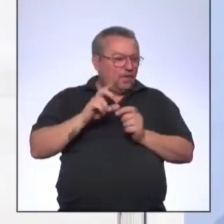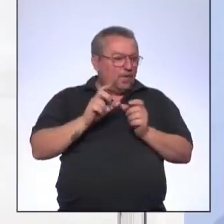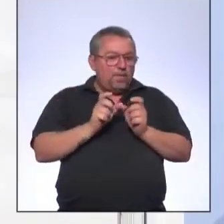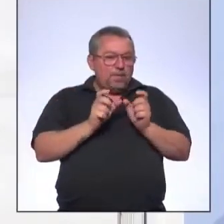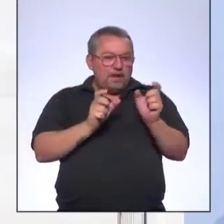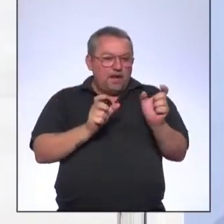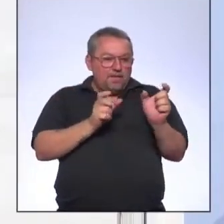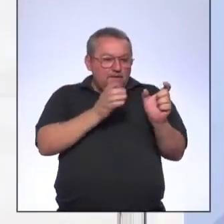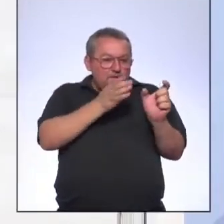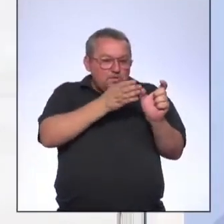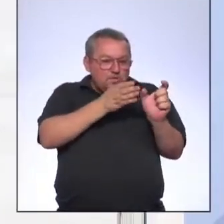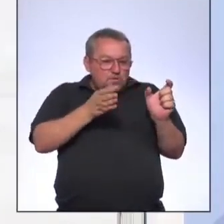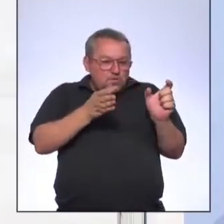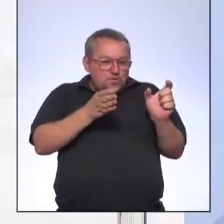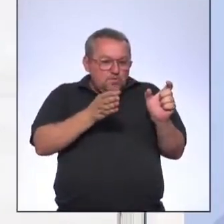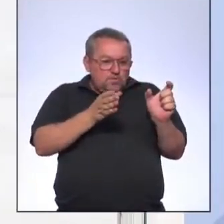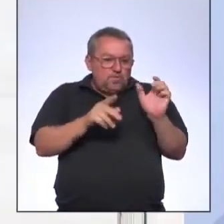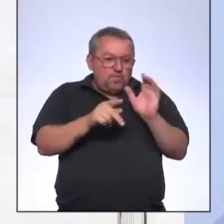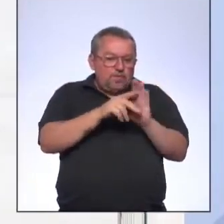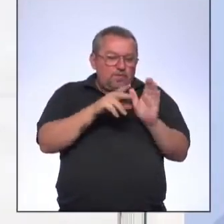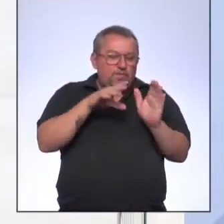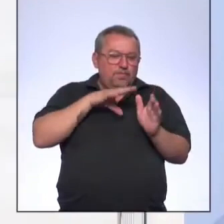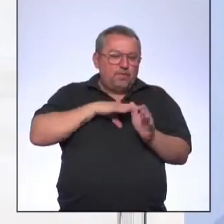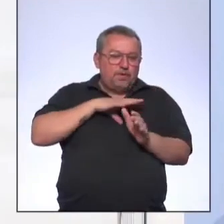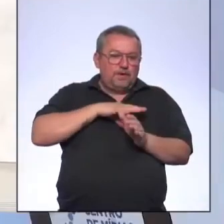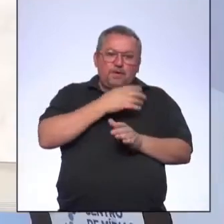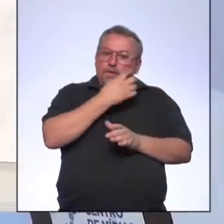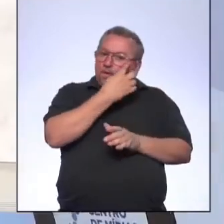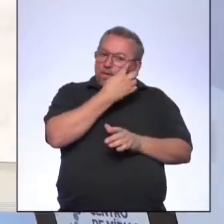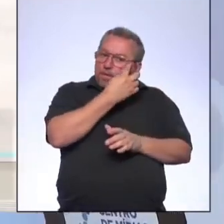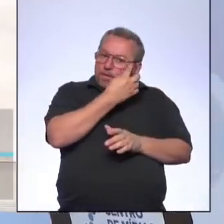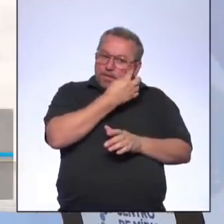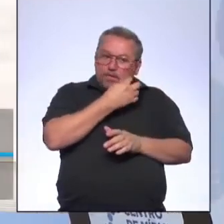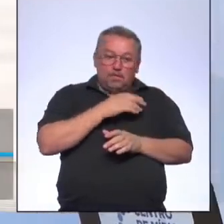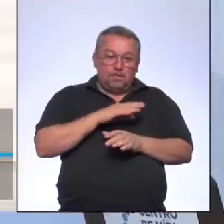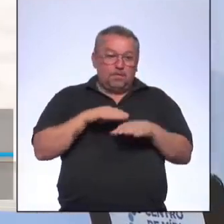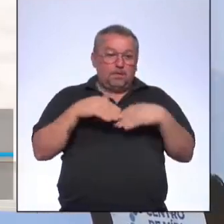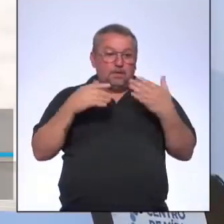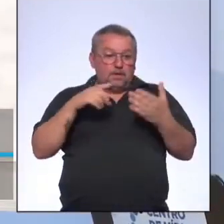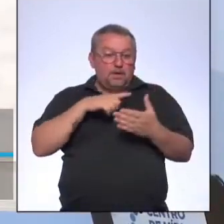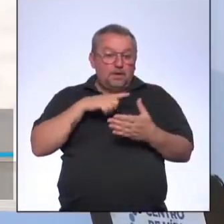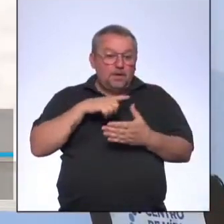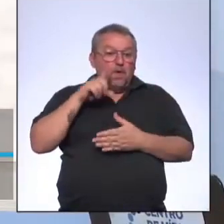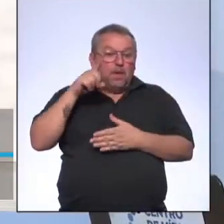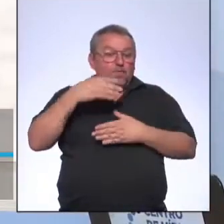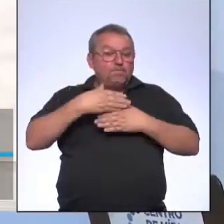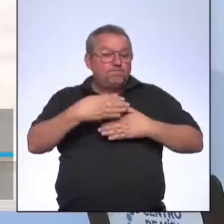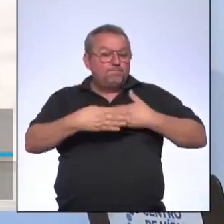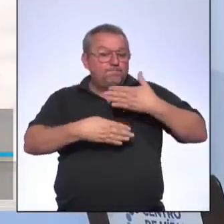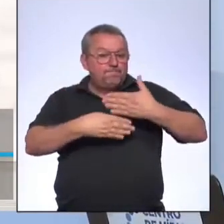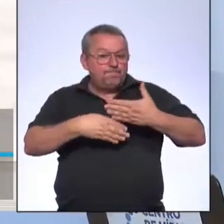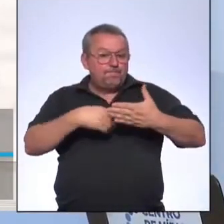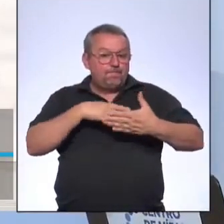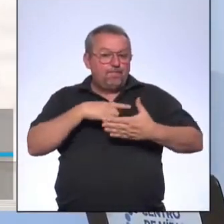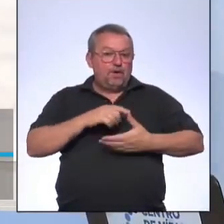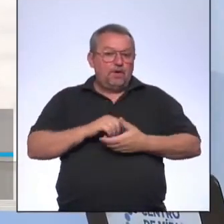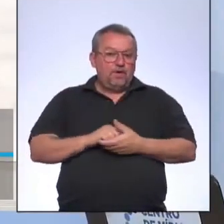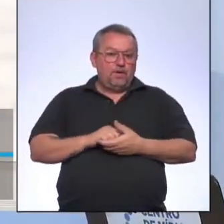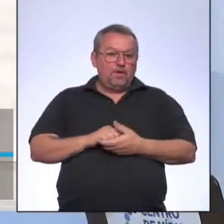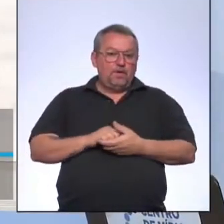palavra e associei com a língua portuguesa, tá? Então, lá no PPT, nós temos flood,